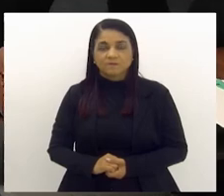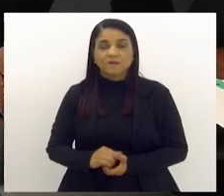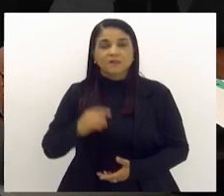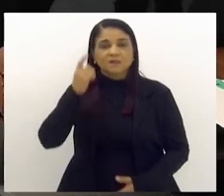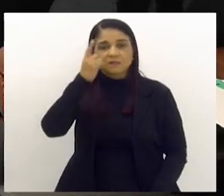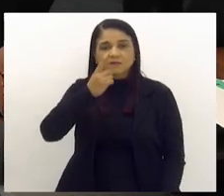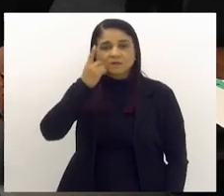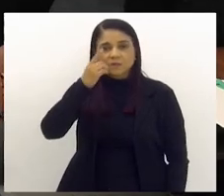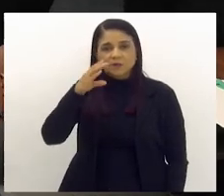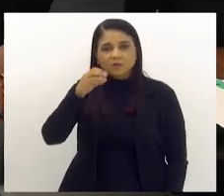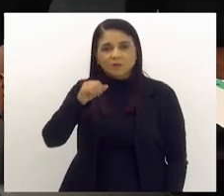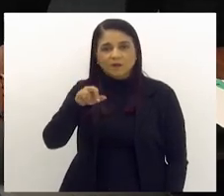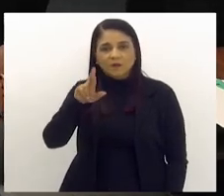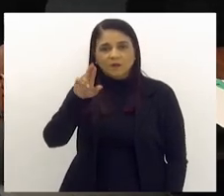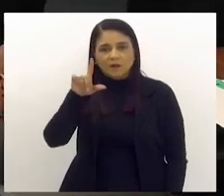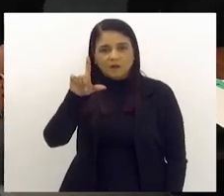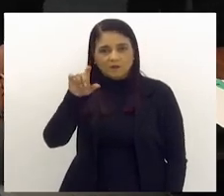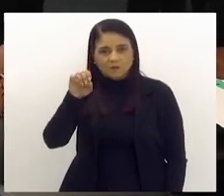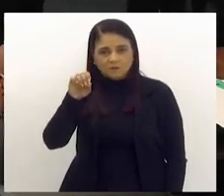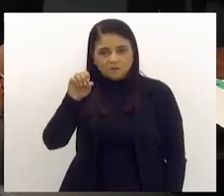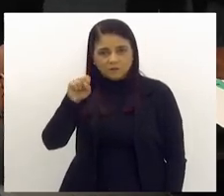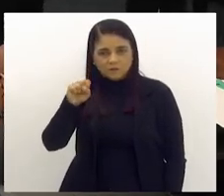Deputado Carlos Macedo.